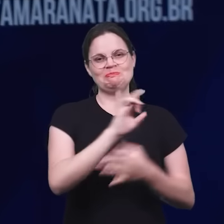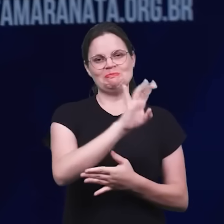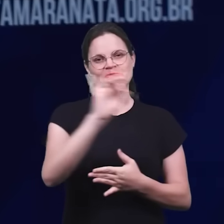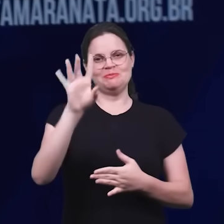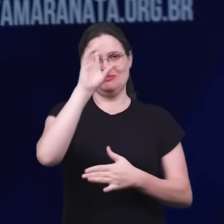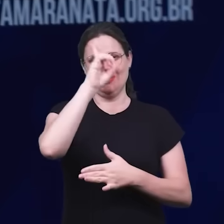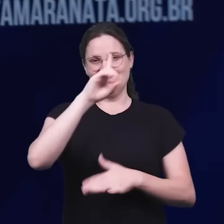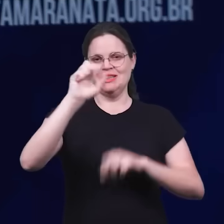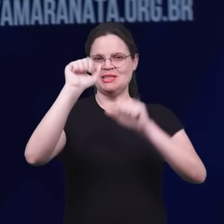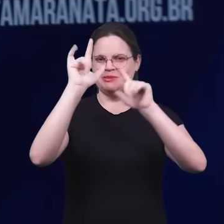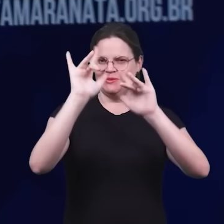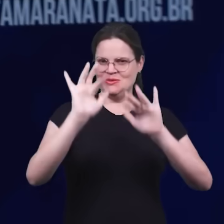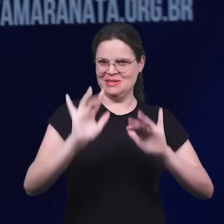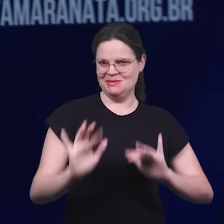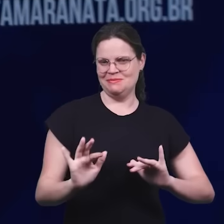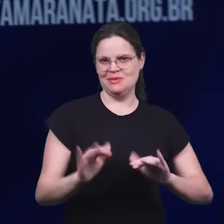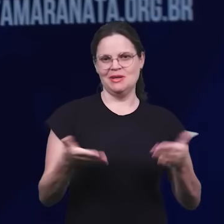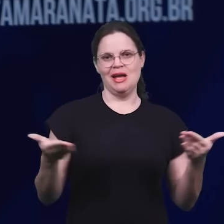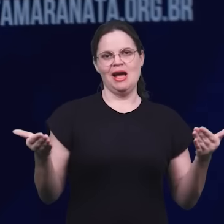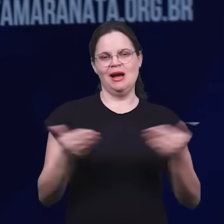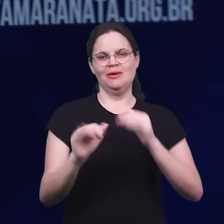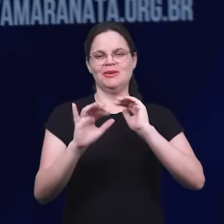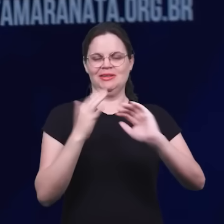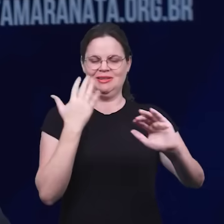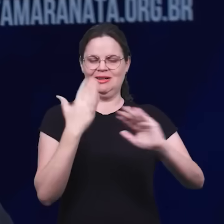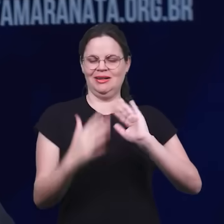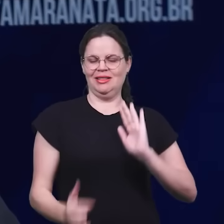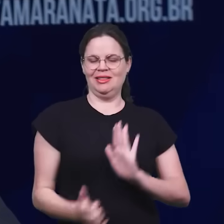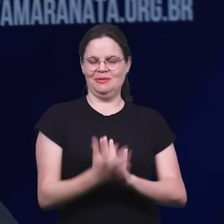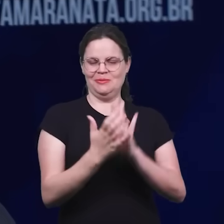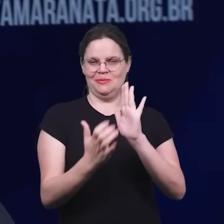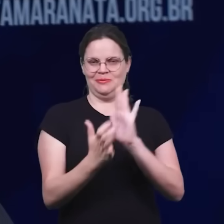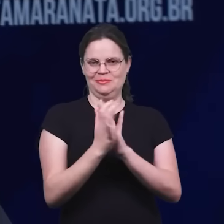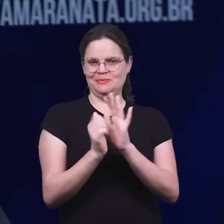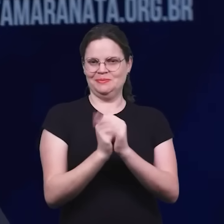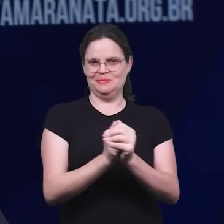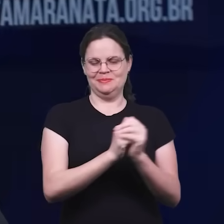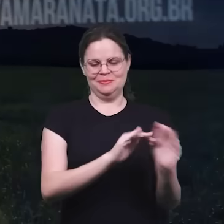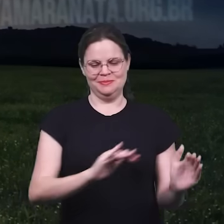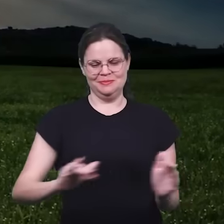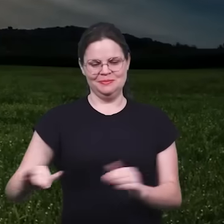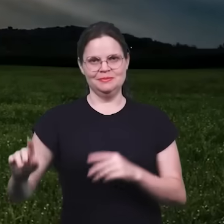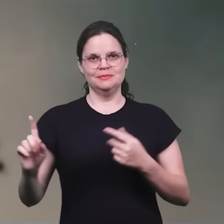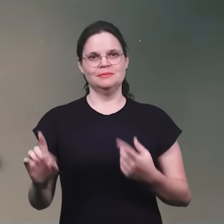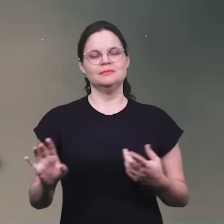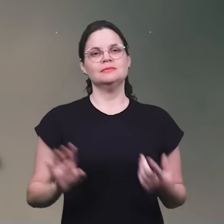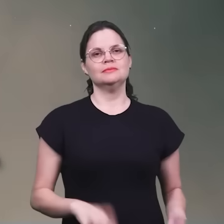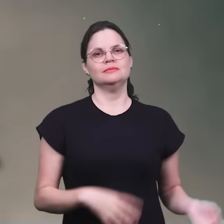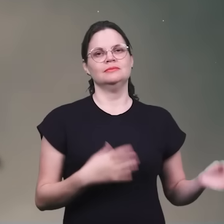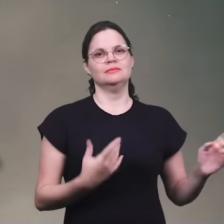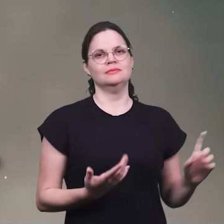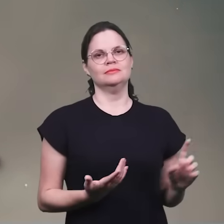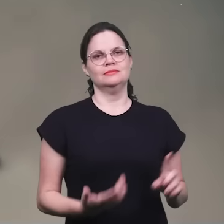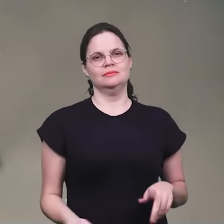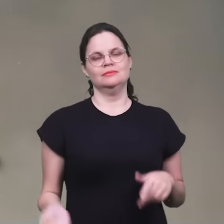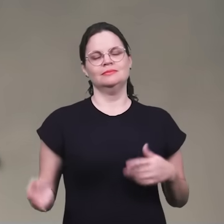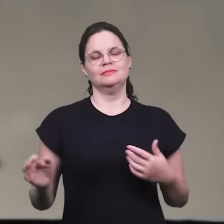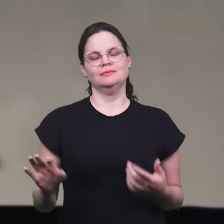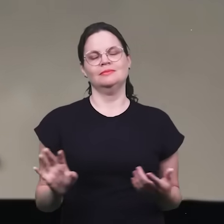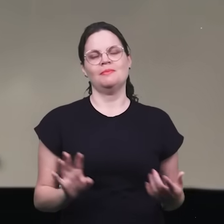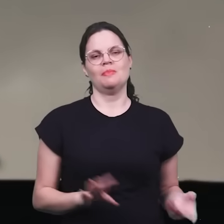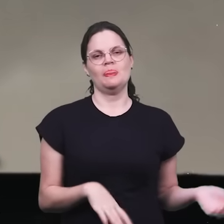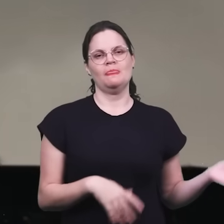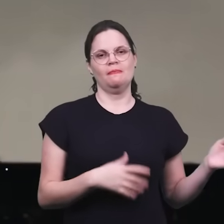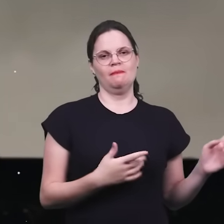Deus nos abençoe com a sua palavra. Nós ouviremos ainda mais um louvor ao Senhor. Deixa-me